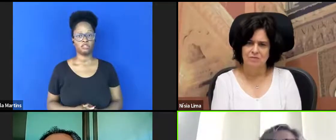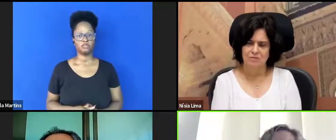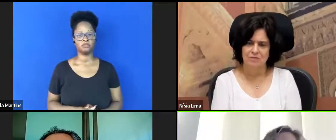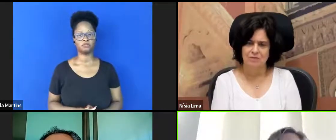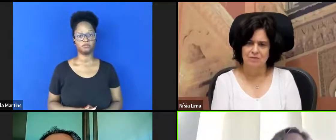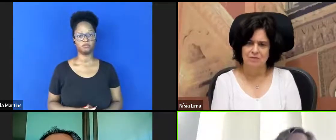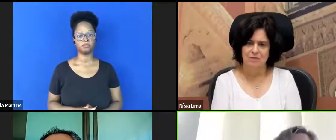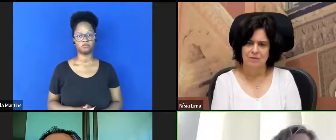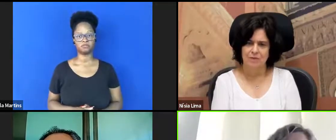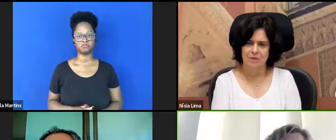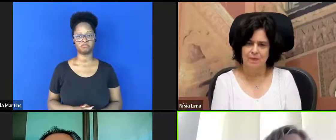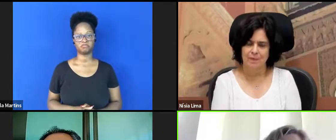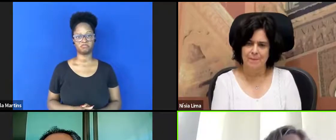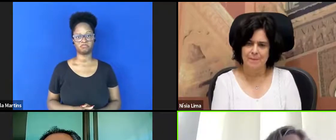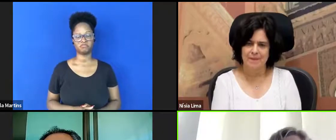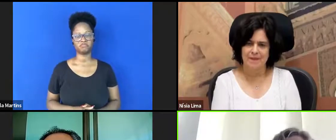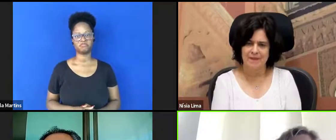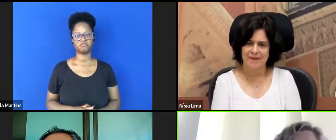Voltei.